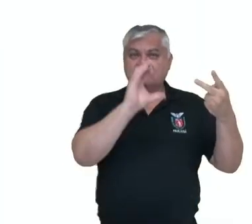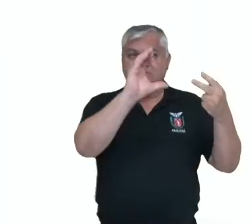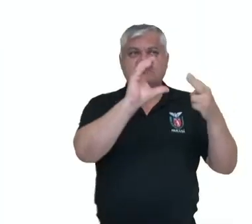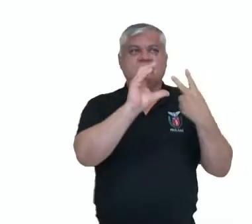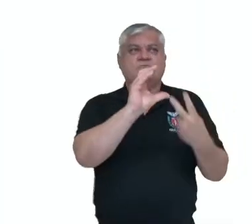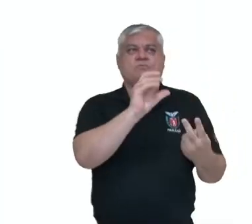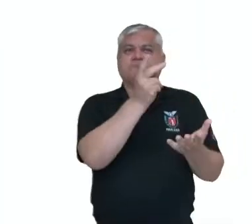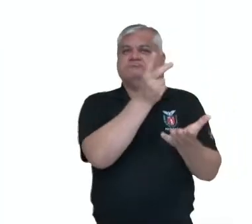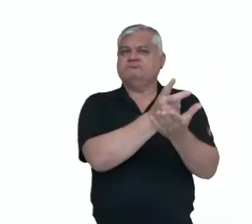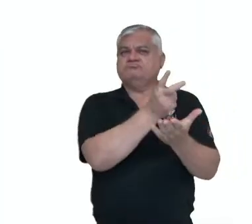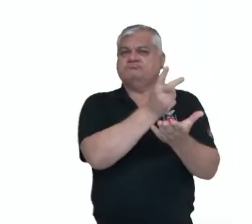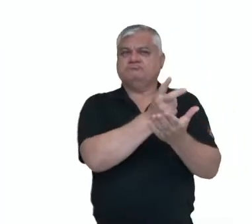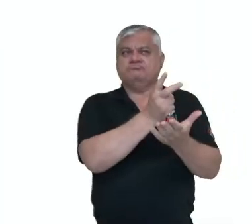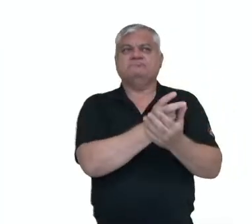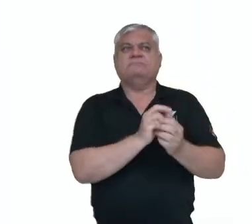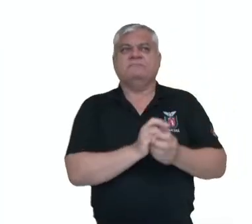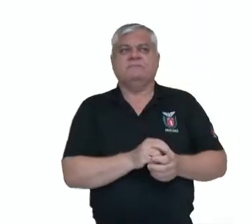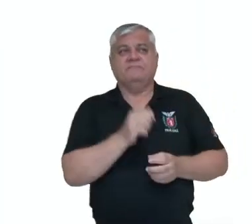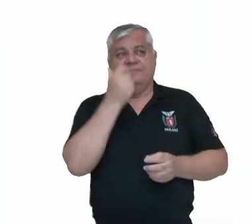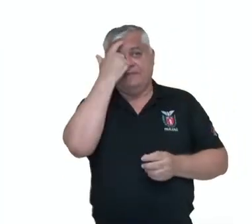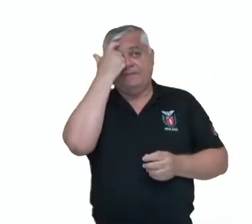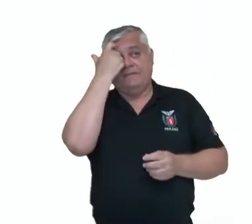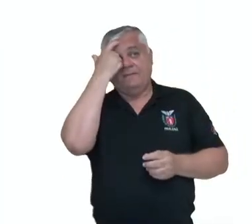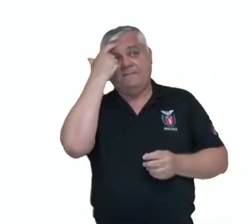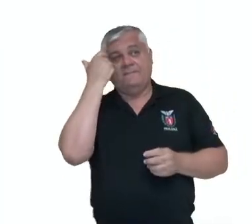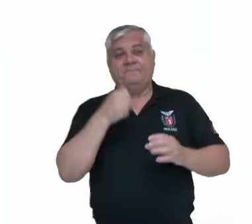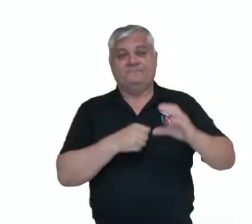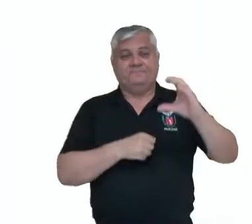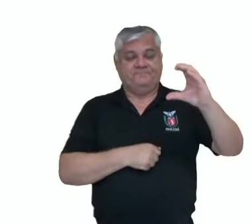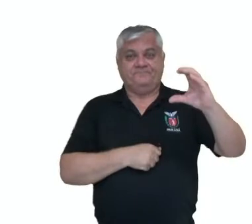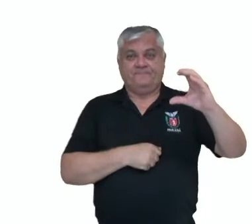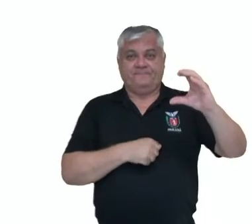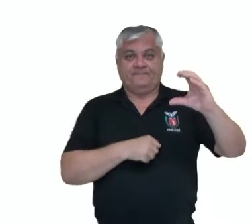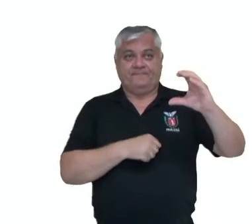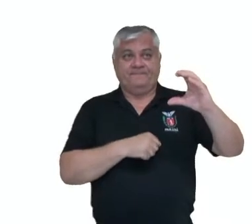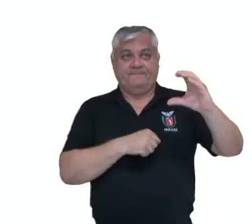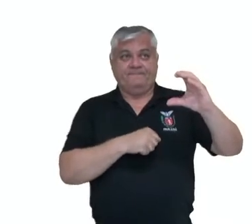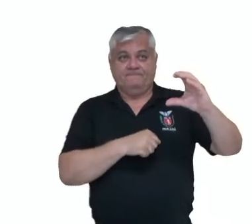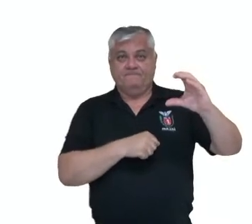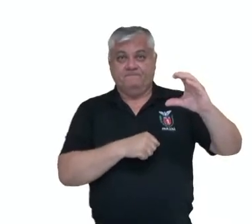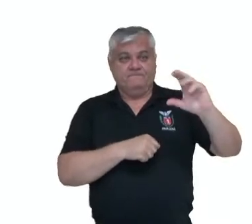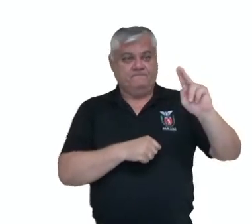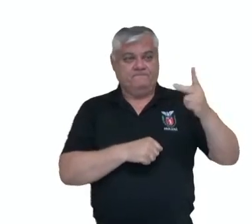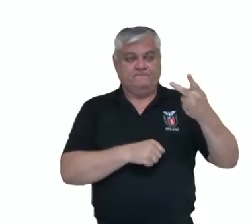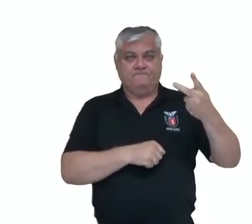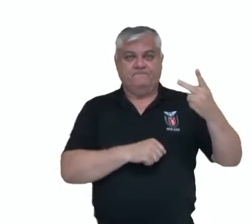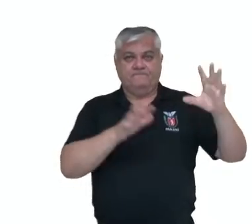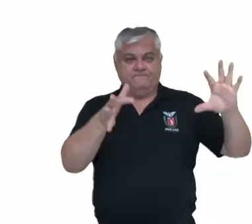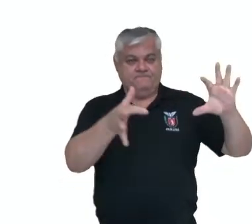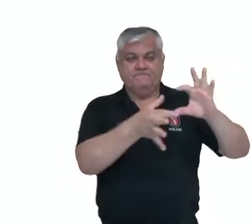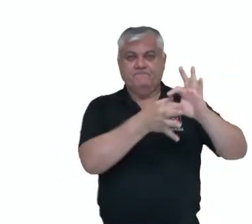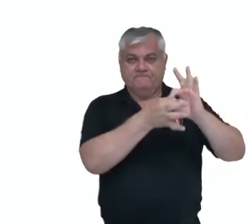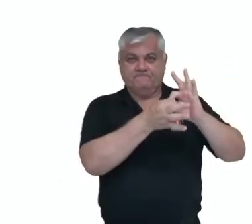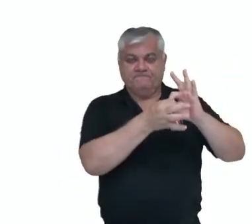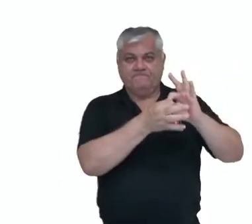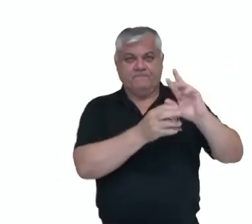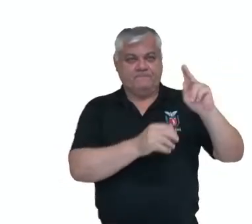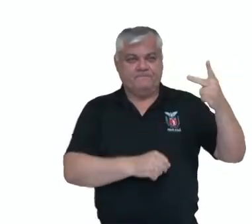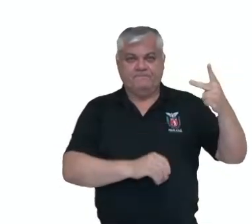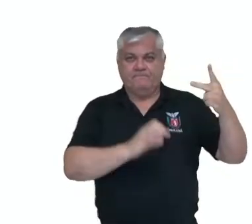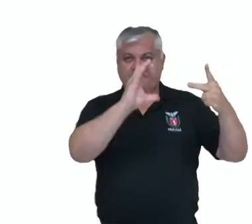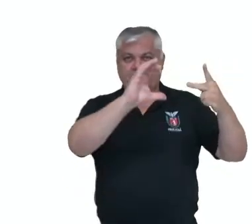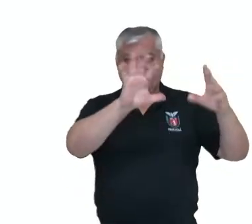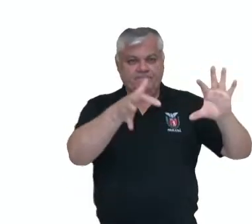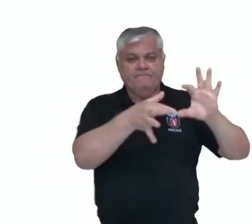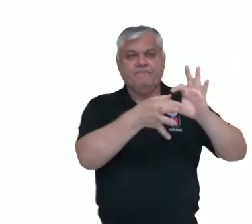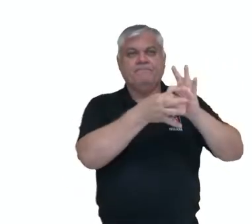dupla ligação serão atacados. Veja, o bromo liga-se a esse carbono, o hidrogênio liga-se a esse carbono, formando esta estrutura.